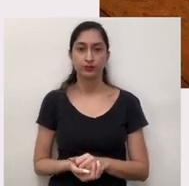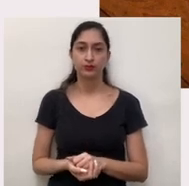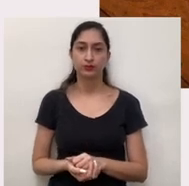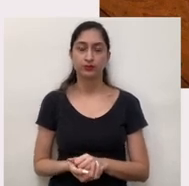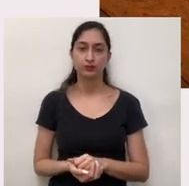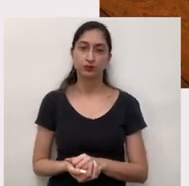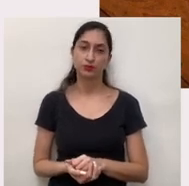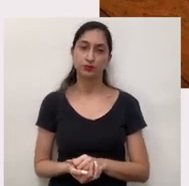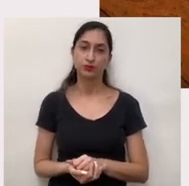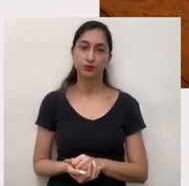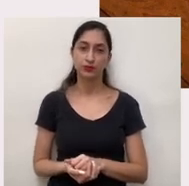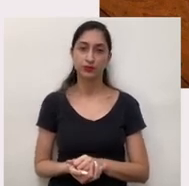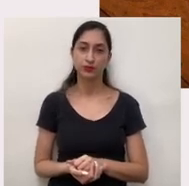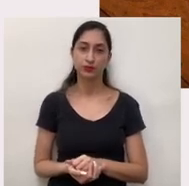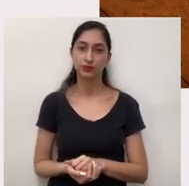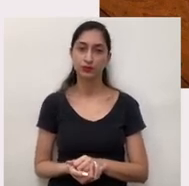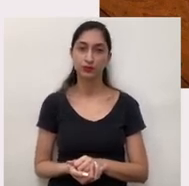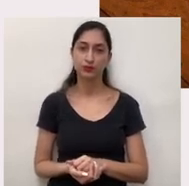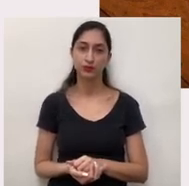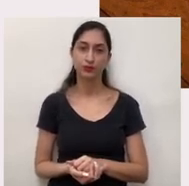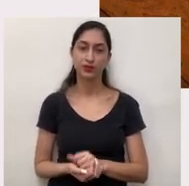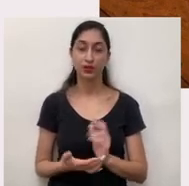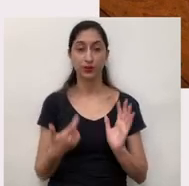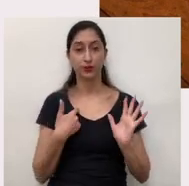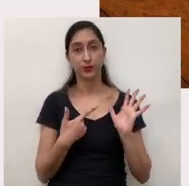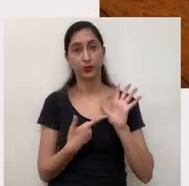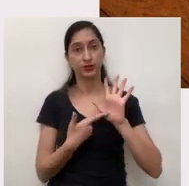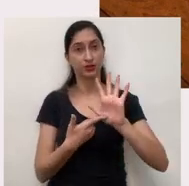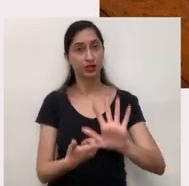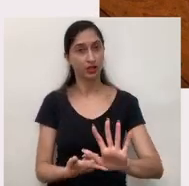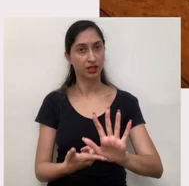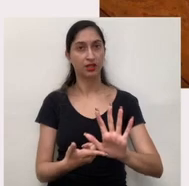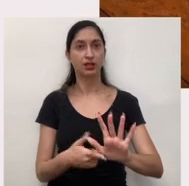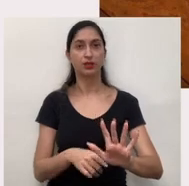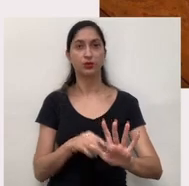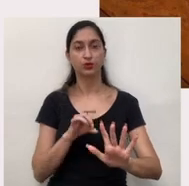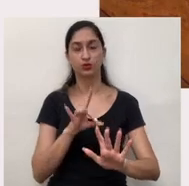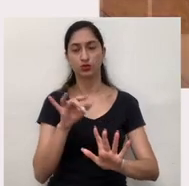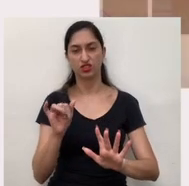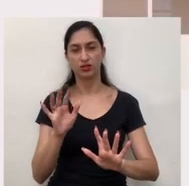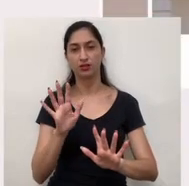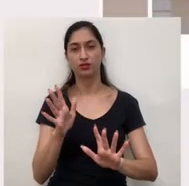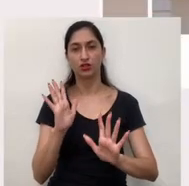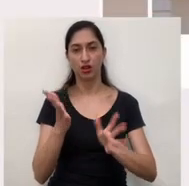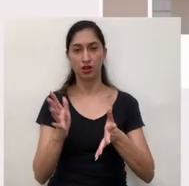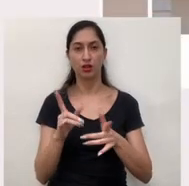Esse é um jeito que eu mostrei o trabalho certa vez, pode passar.